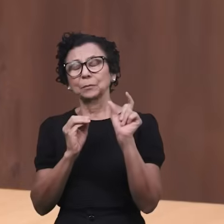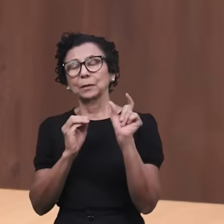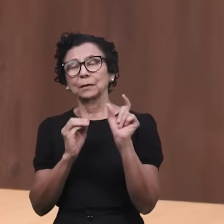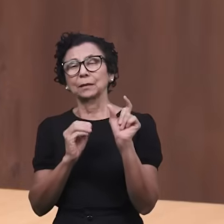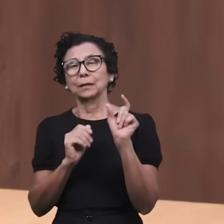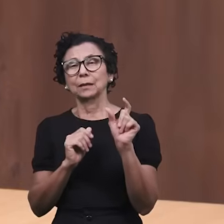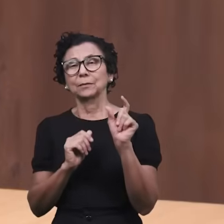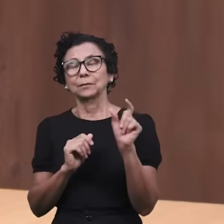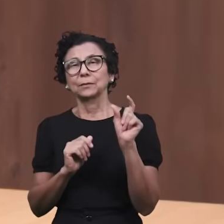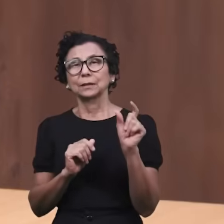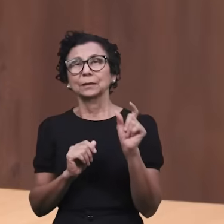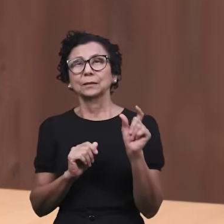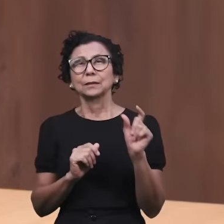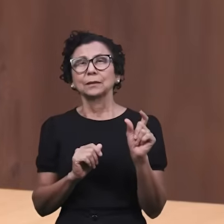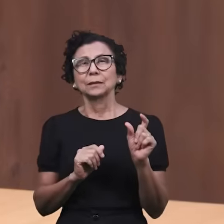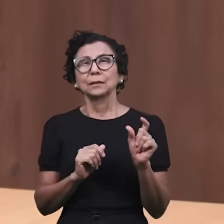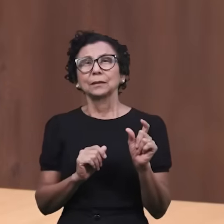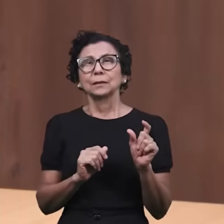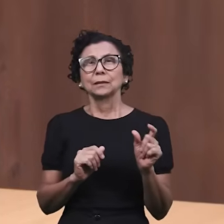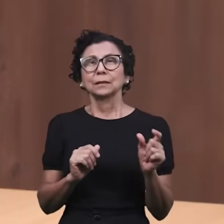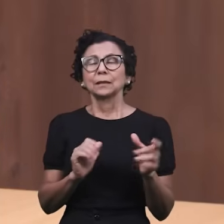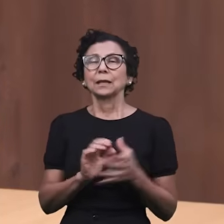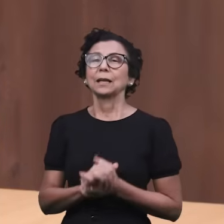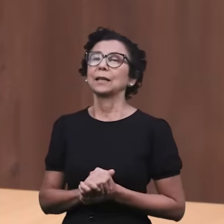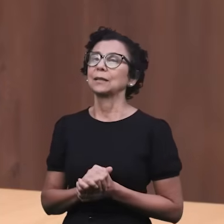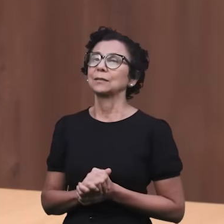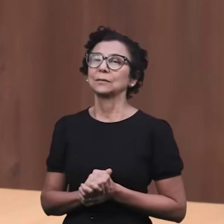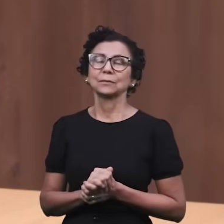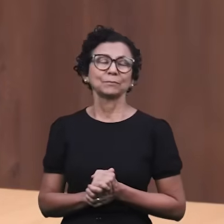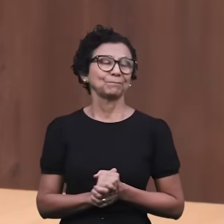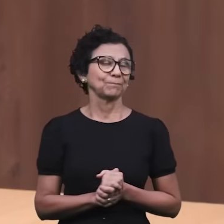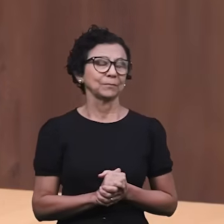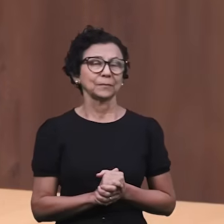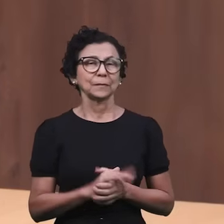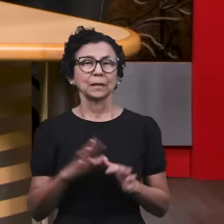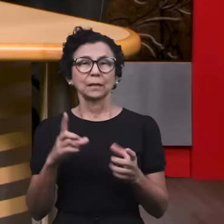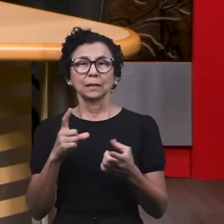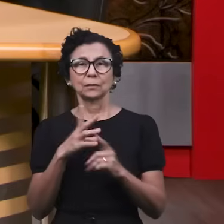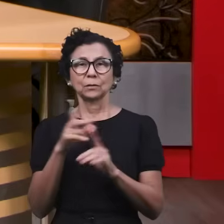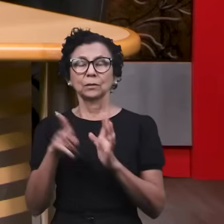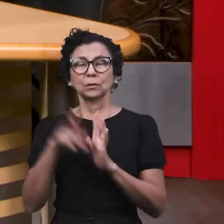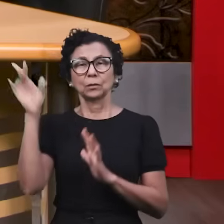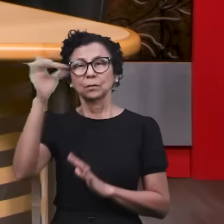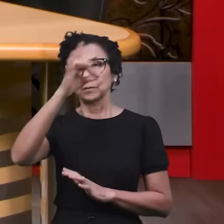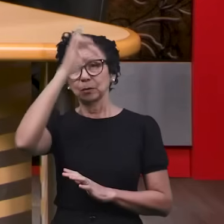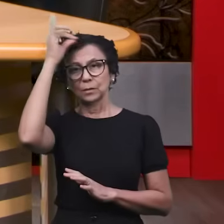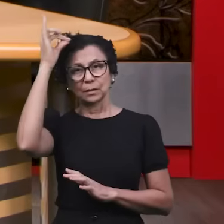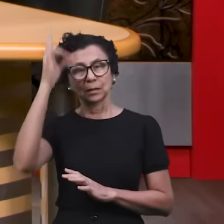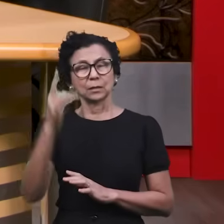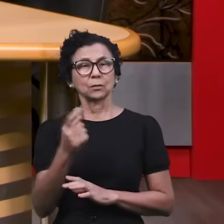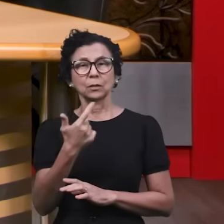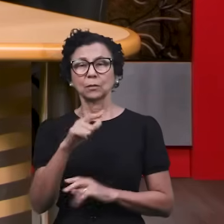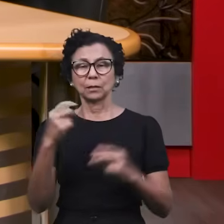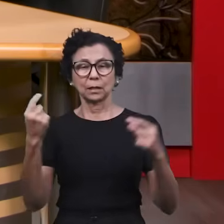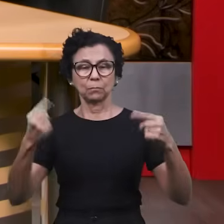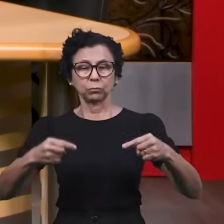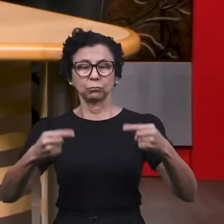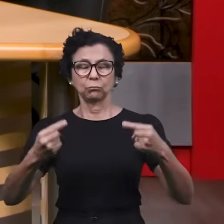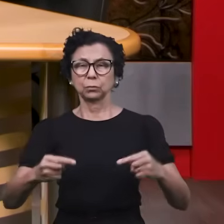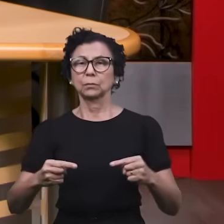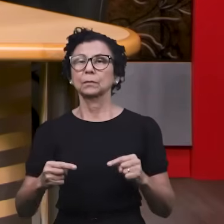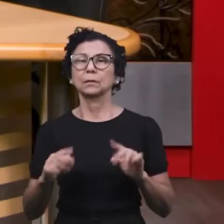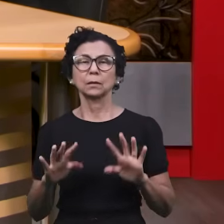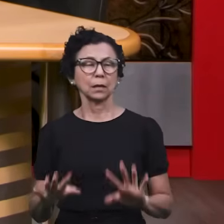não consegue contestar. A doutrina do Espírito, ela não sofre contestação. Ela